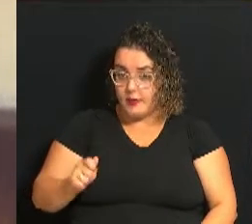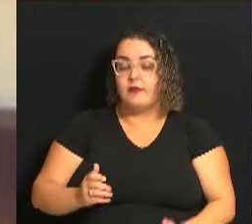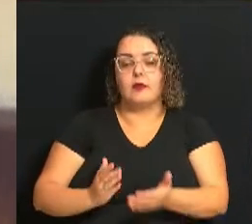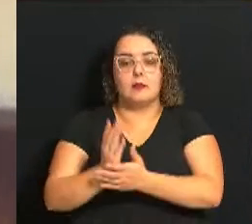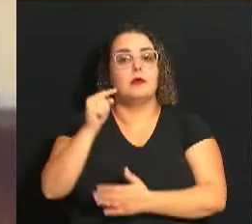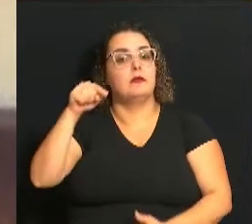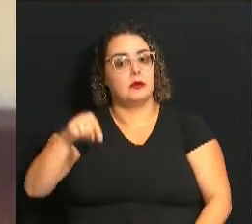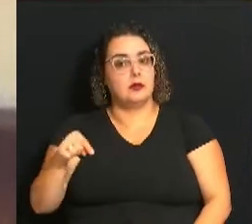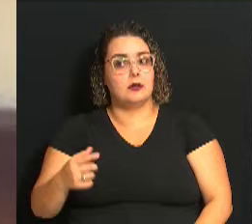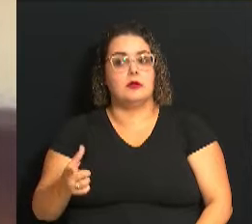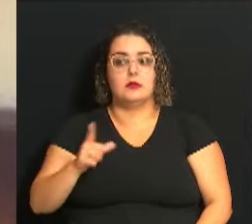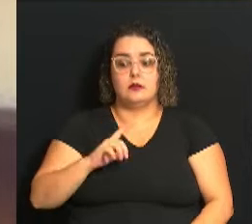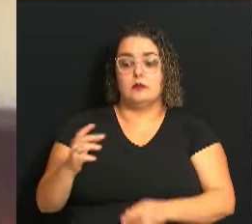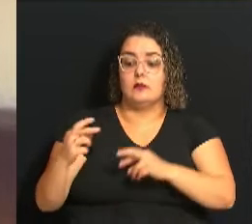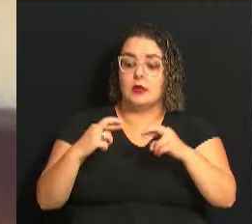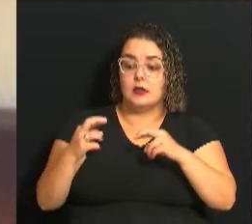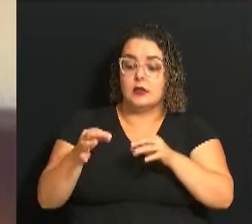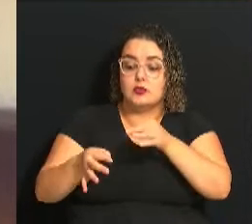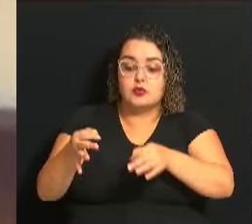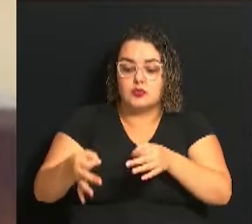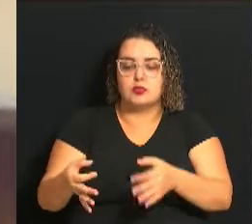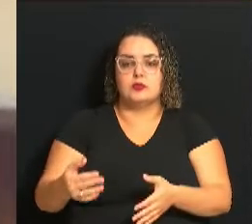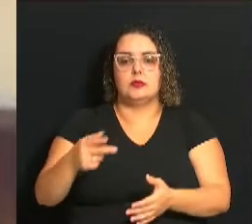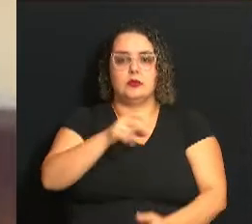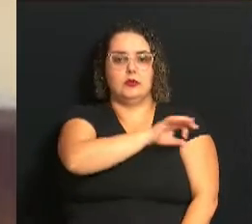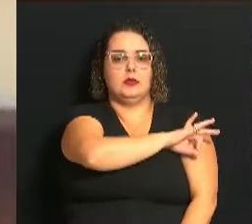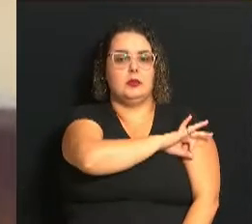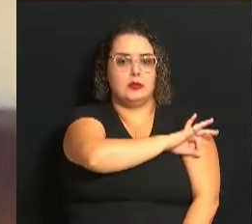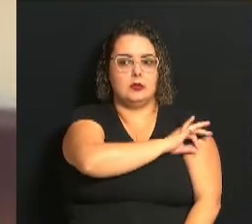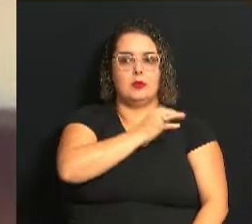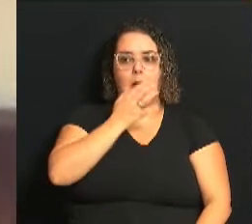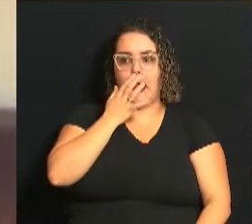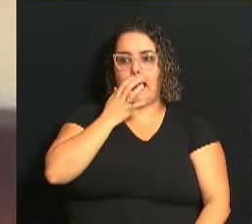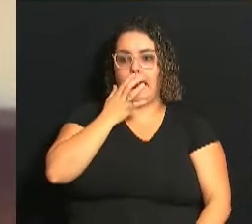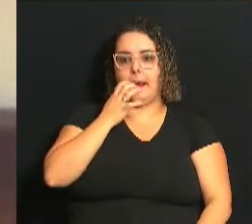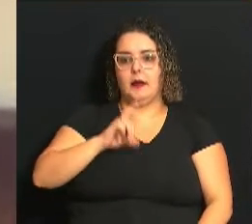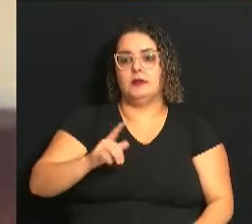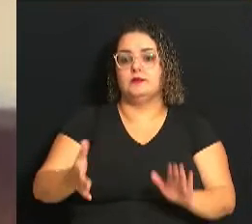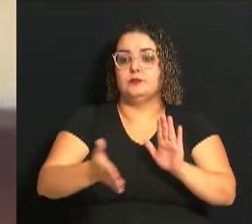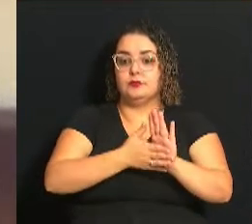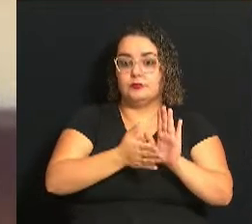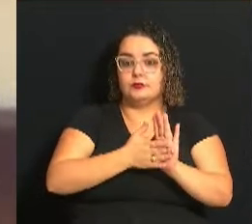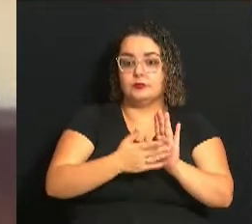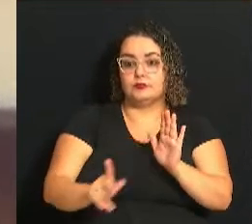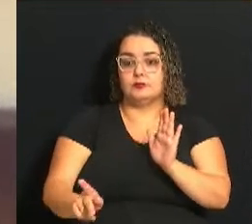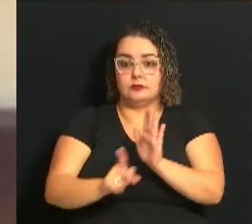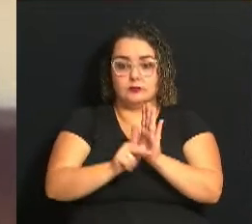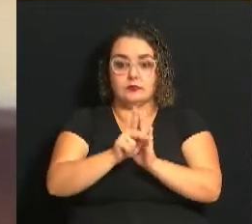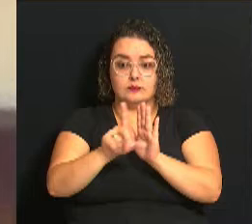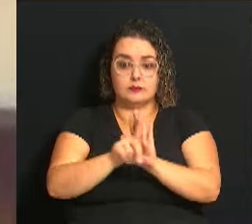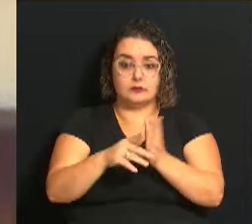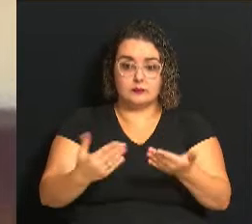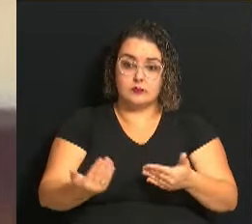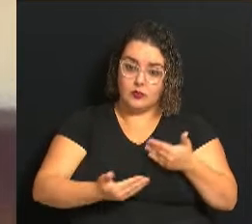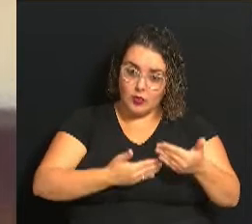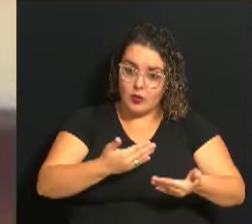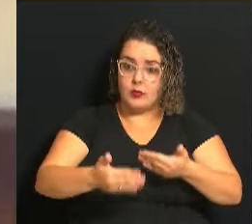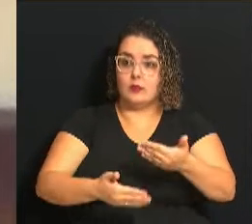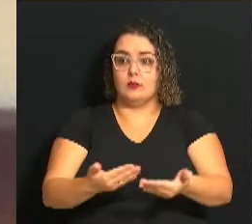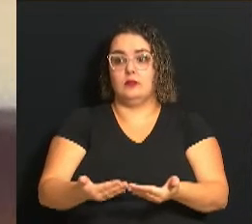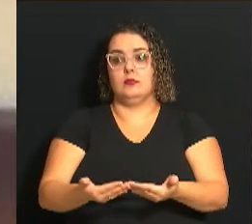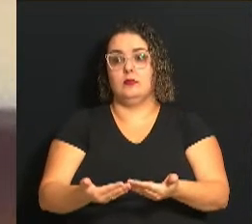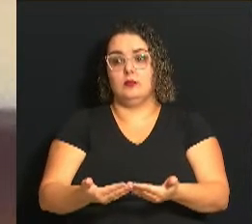análise jurídica da prefeitura, depois houve a proposição de projeto de lei, que é um processo que é, sim, um pouco